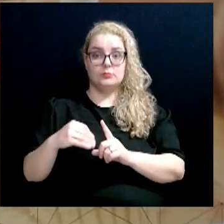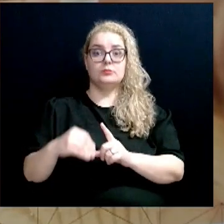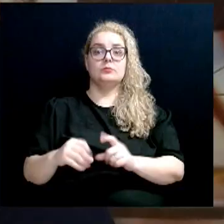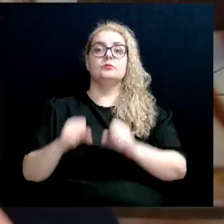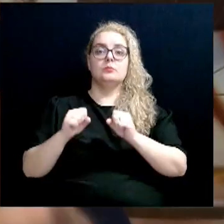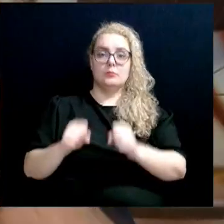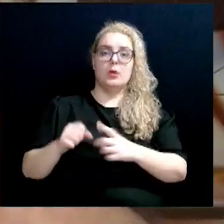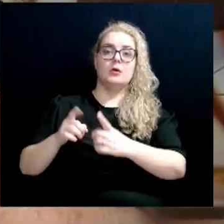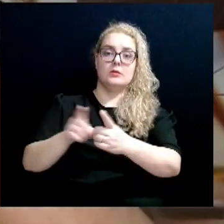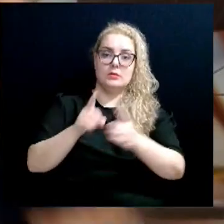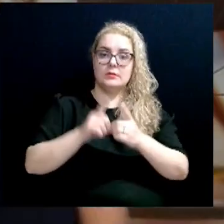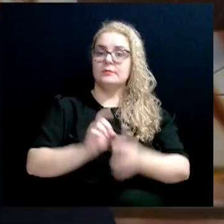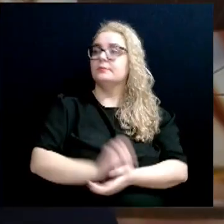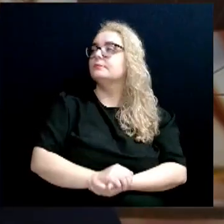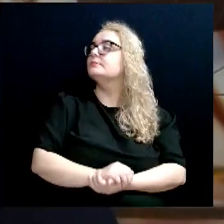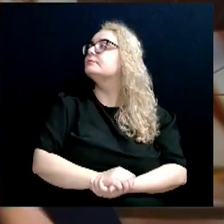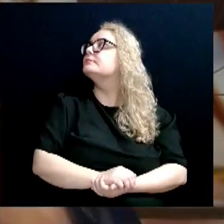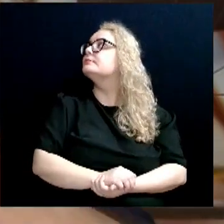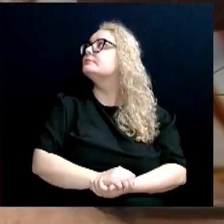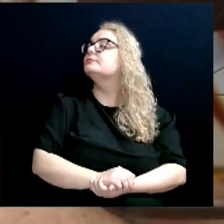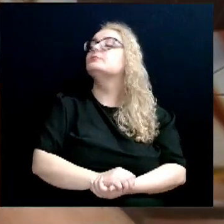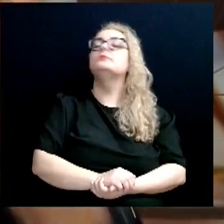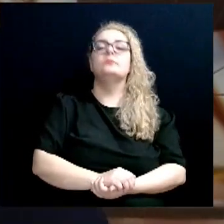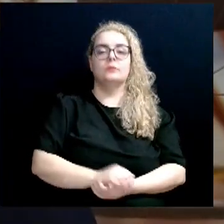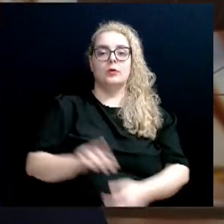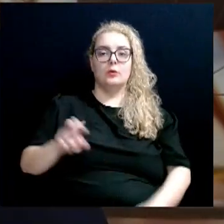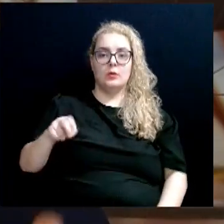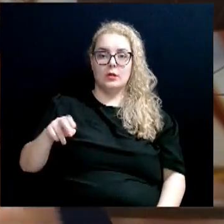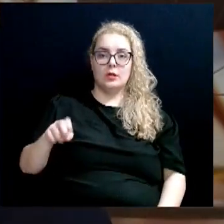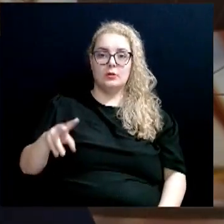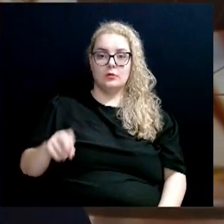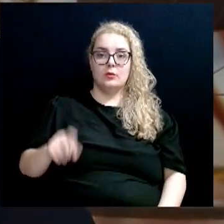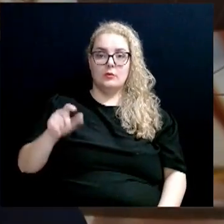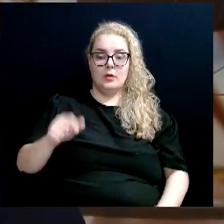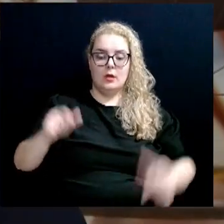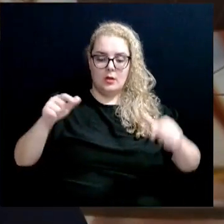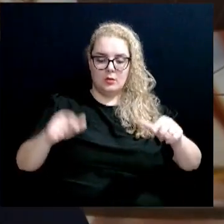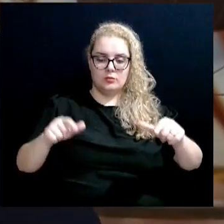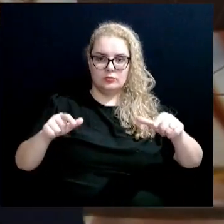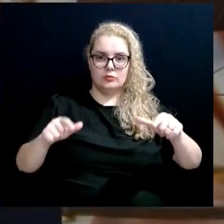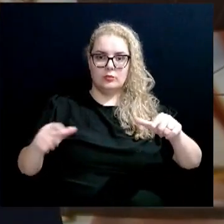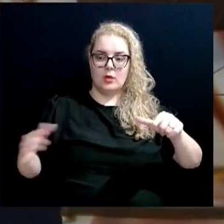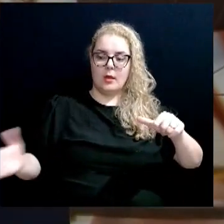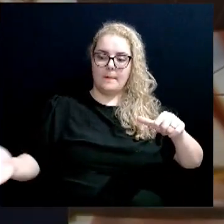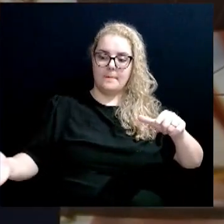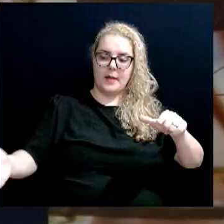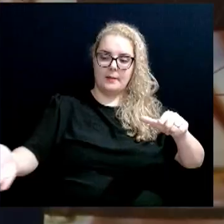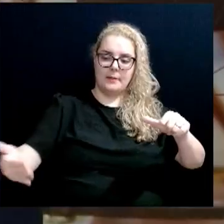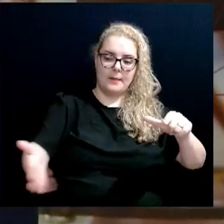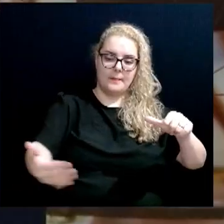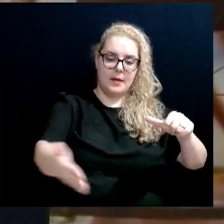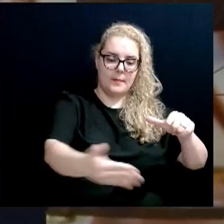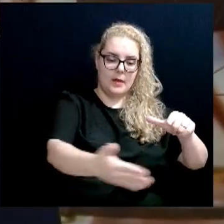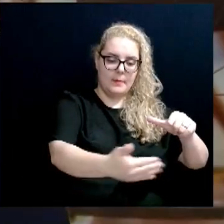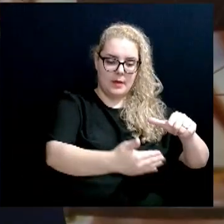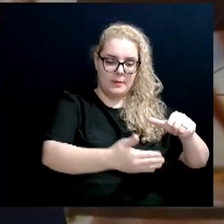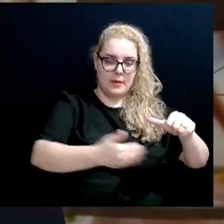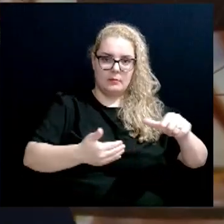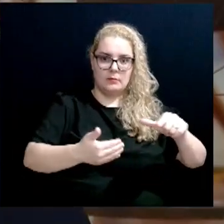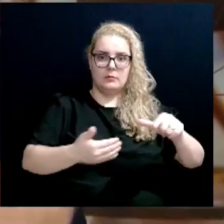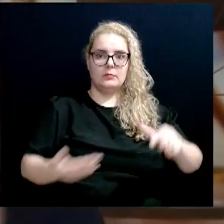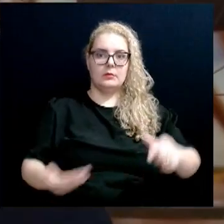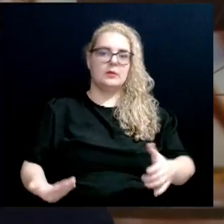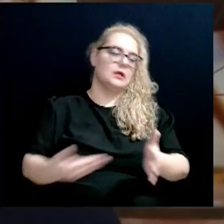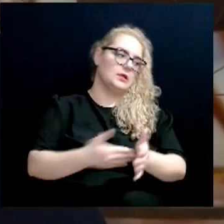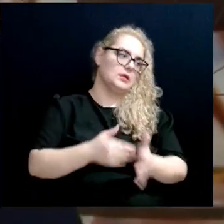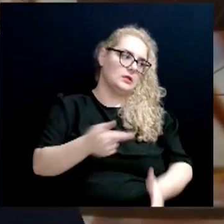atendidas. O Renovo é um guarda-chuva, um ecossistema que hoje Até semana passada eram 26,